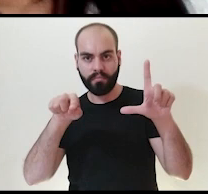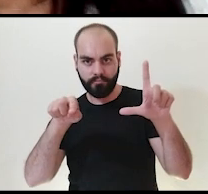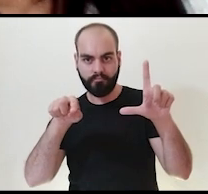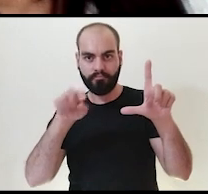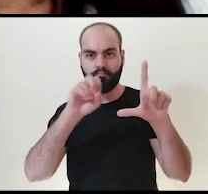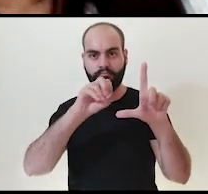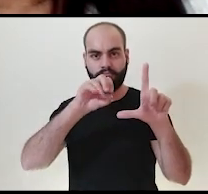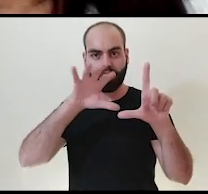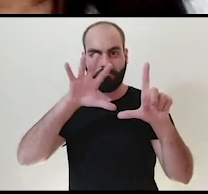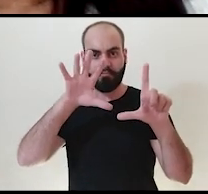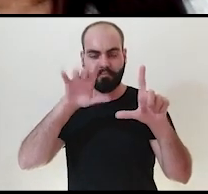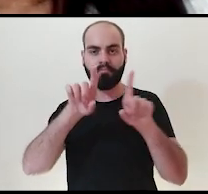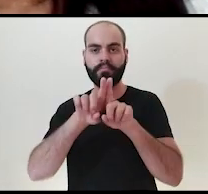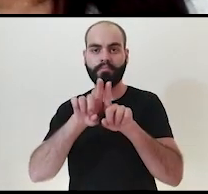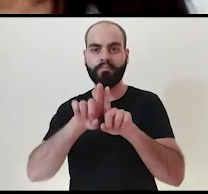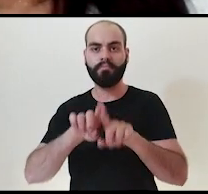vai aumentar a nitidez.